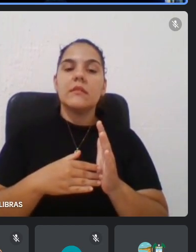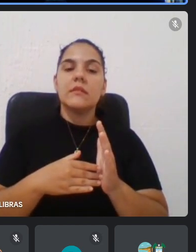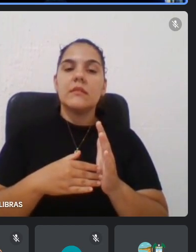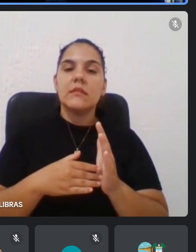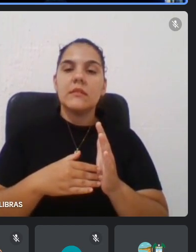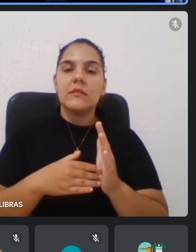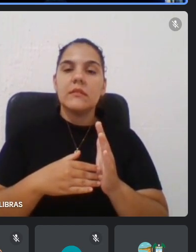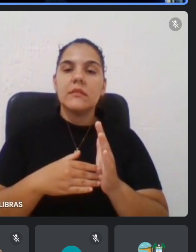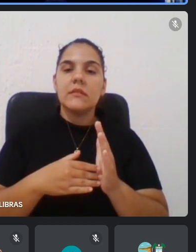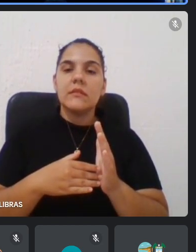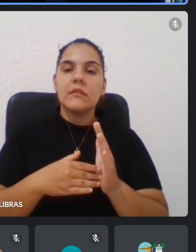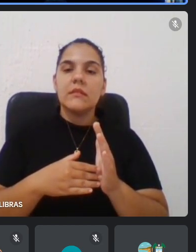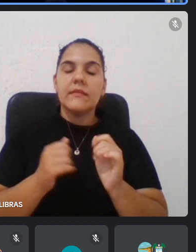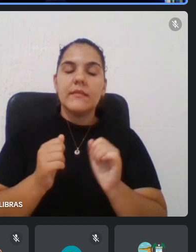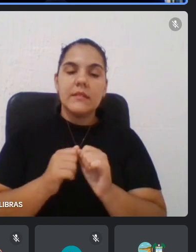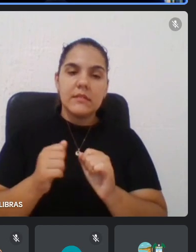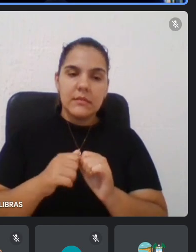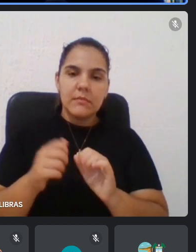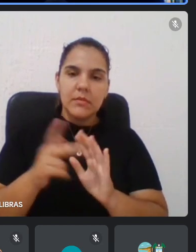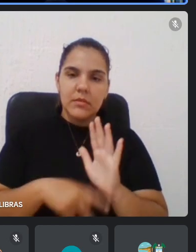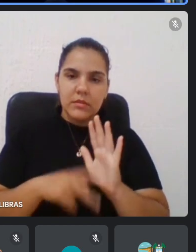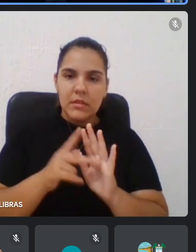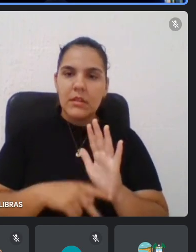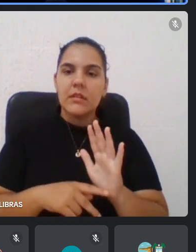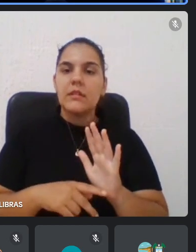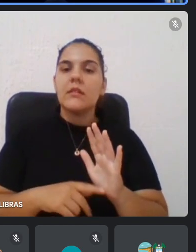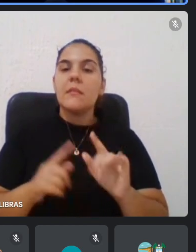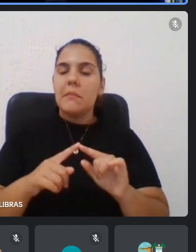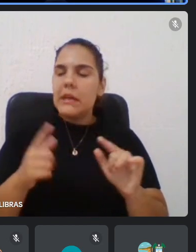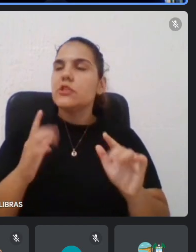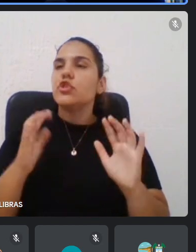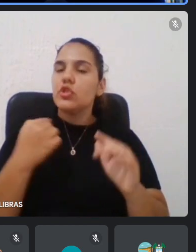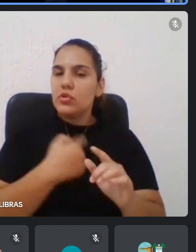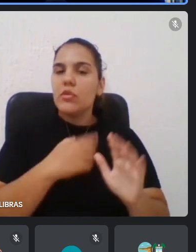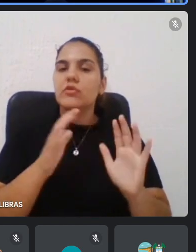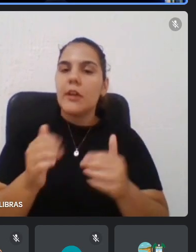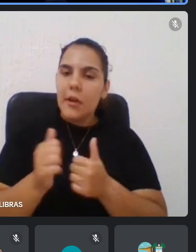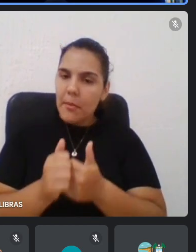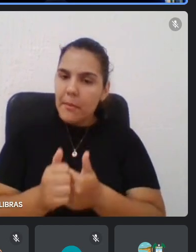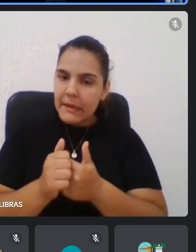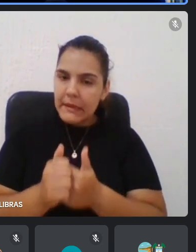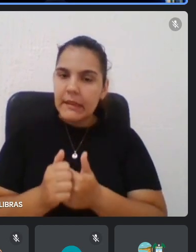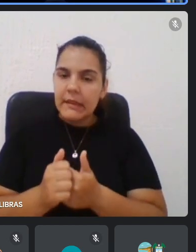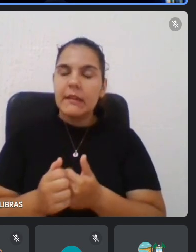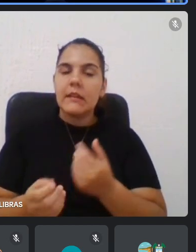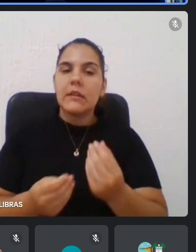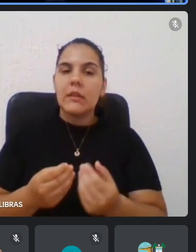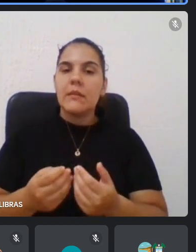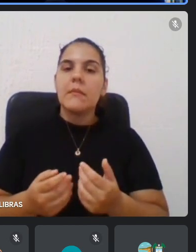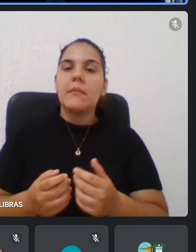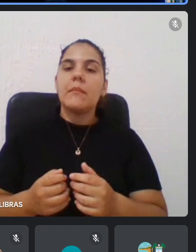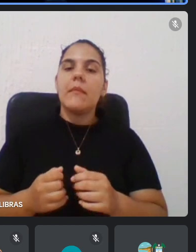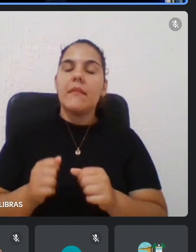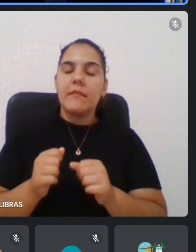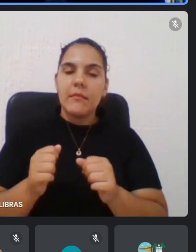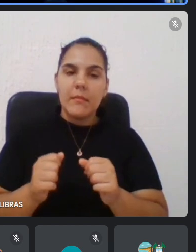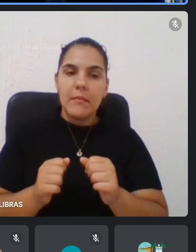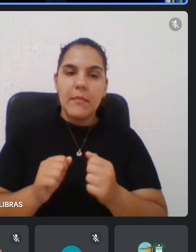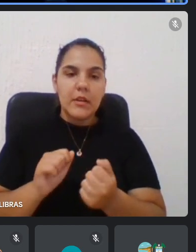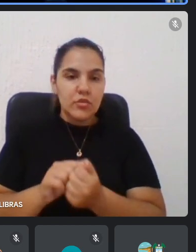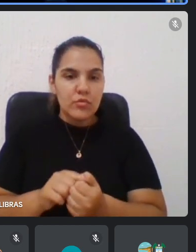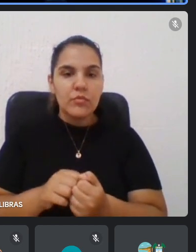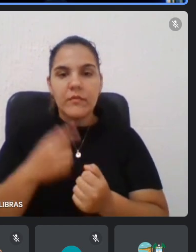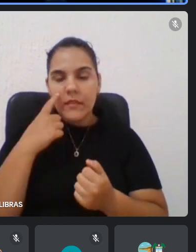sendo feita a elaboração de projetos, está sendo acompanhado o projeto até a finalização e prestação de contas, então, a gente vai ter